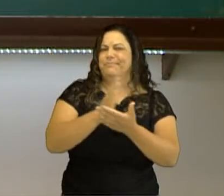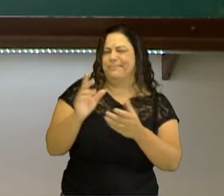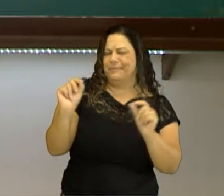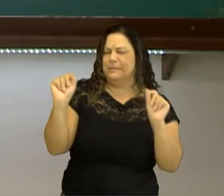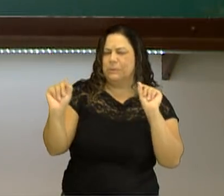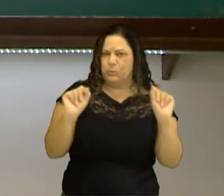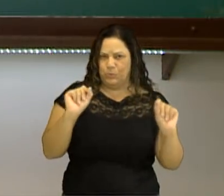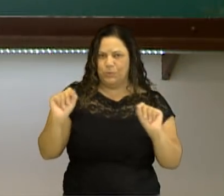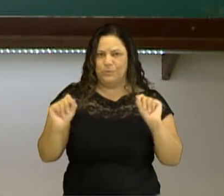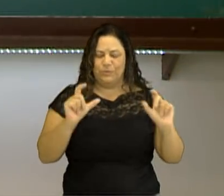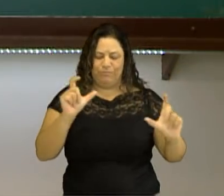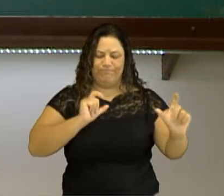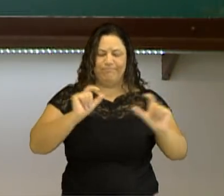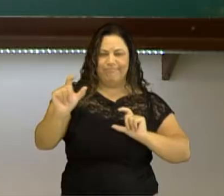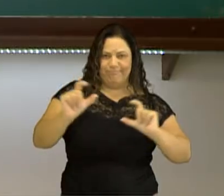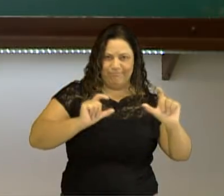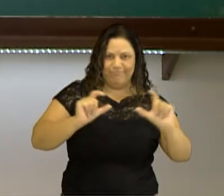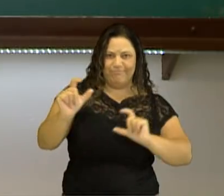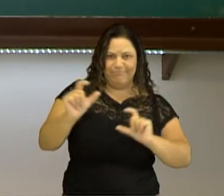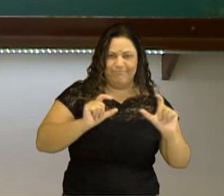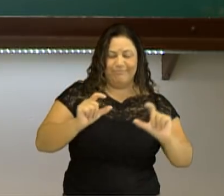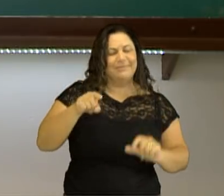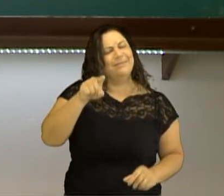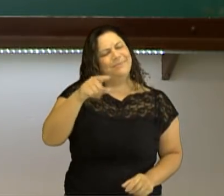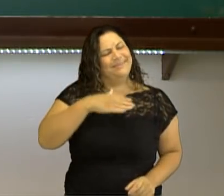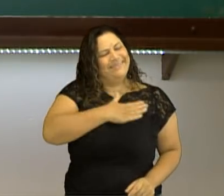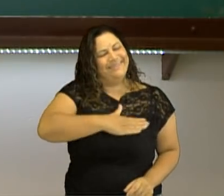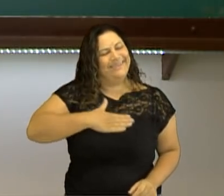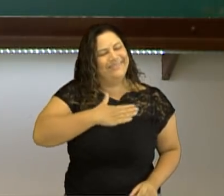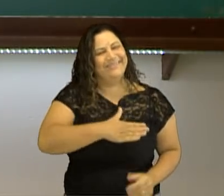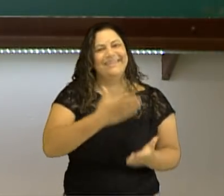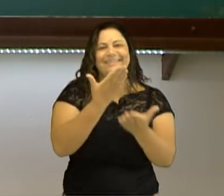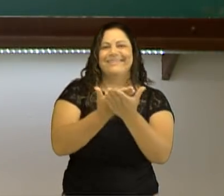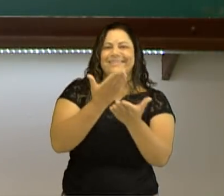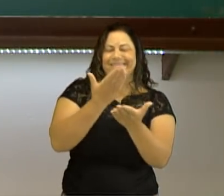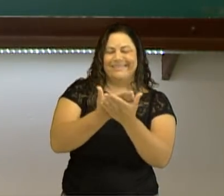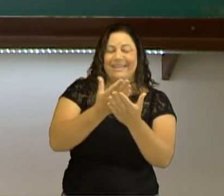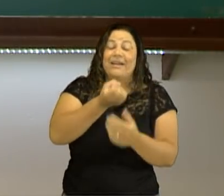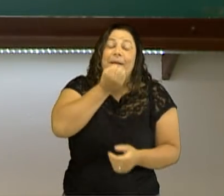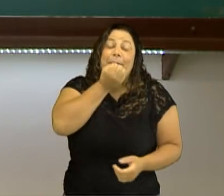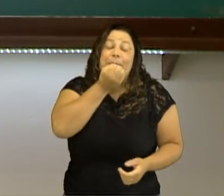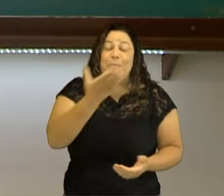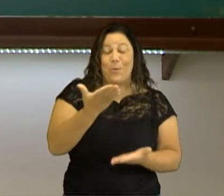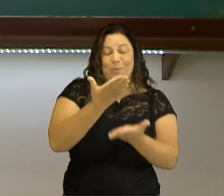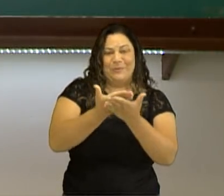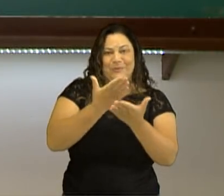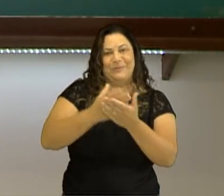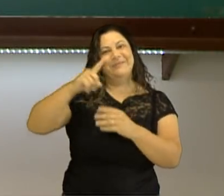moderação. Espero que você tenha gostado dessa aula, bons estudos e até mais!